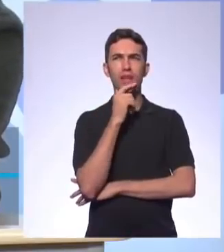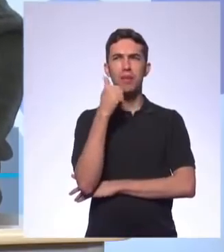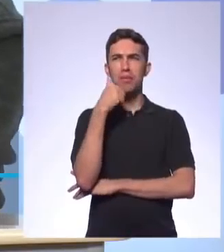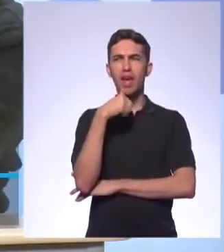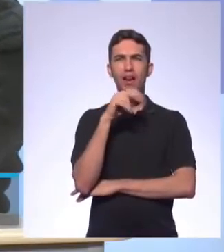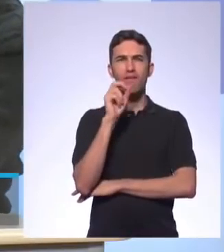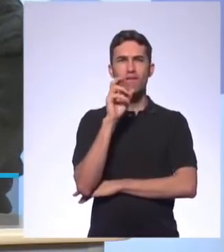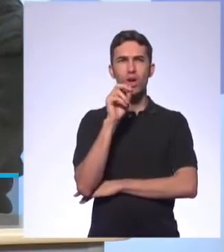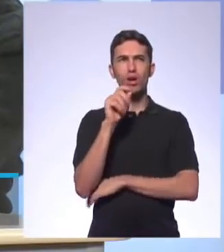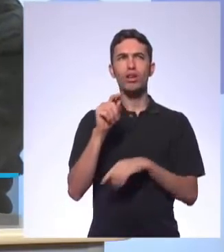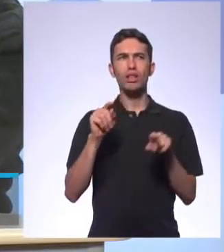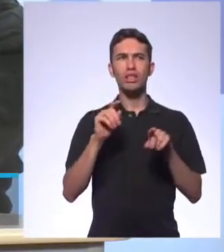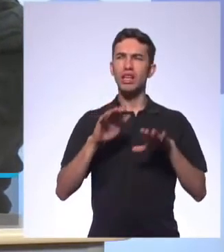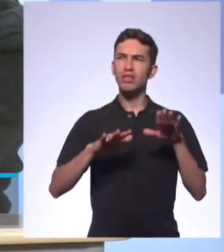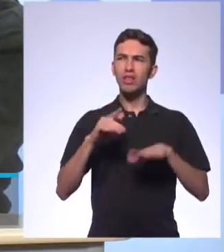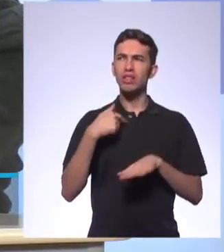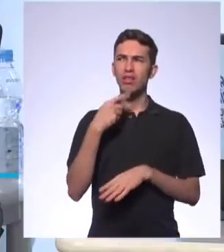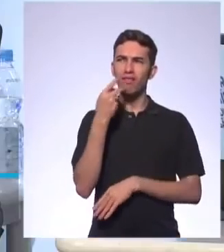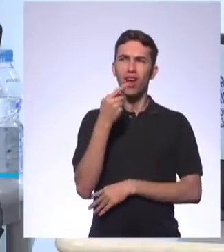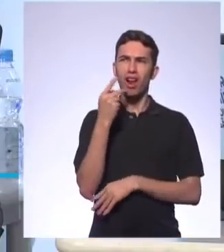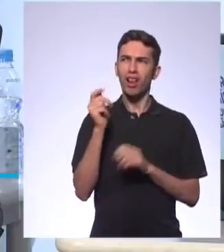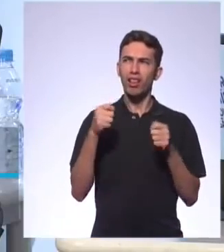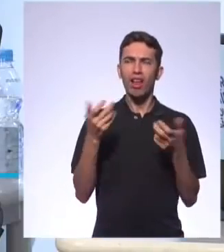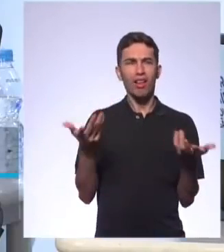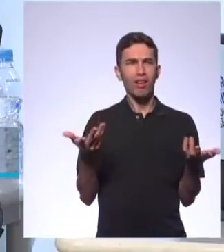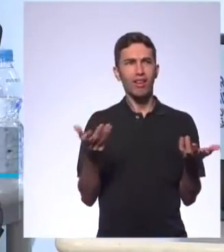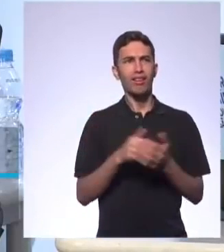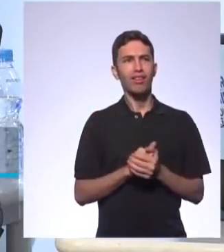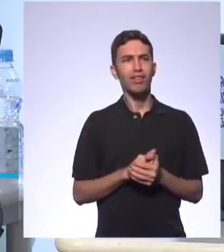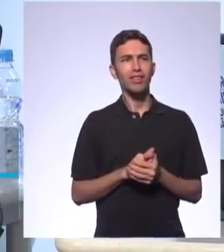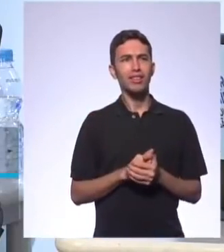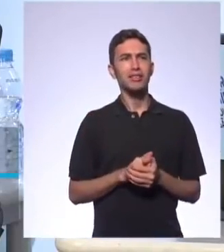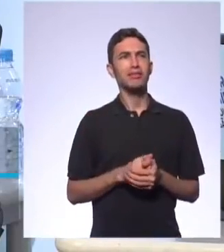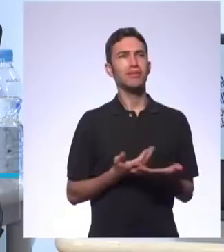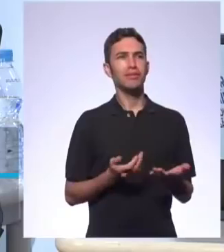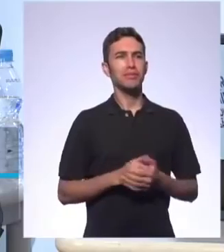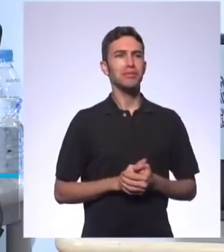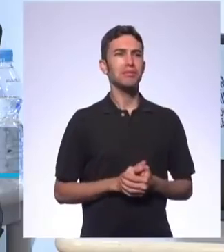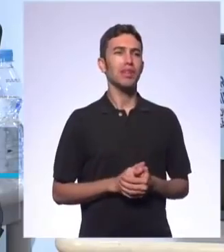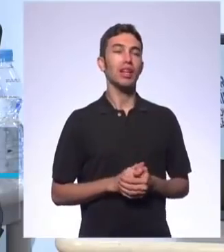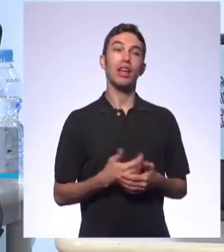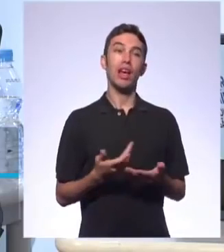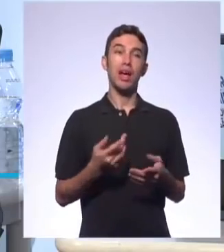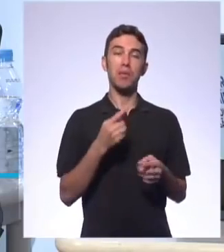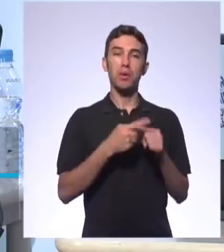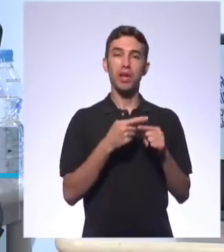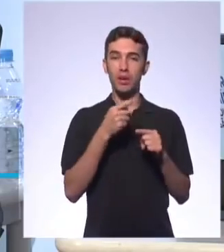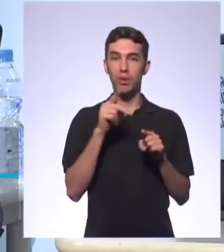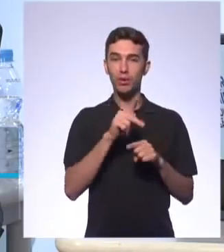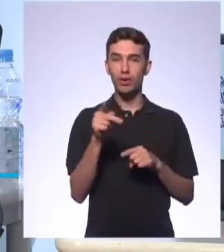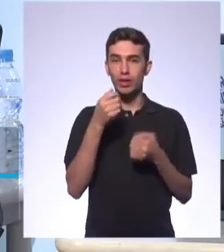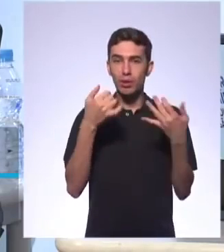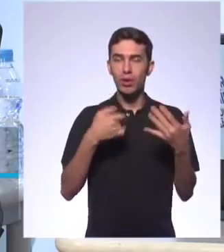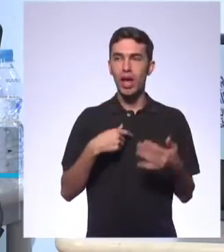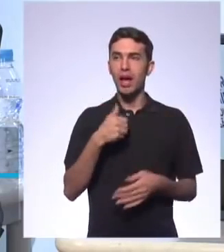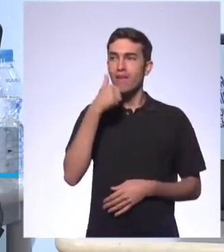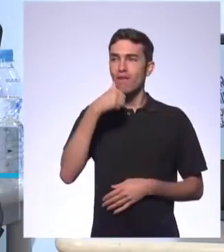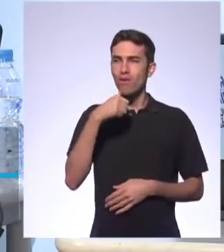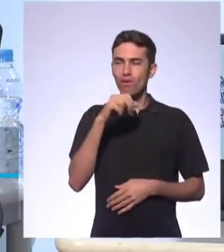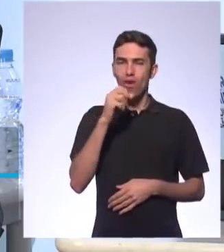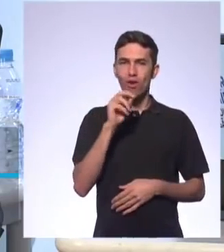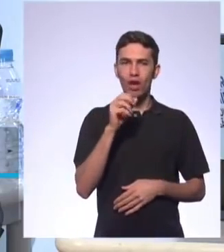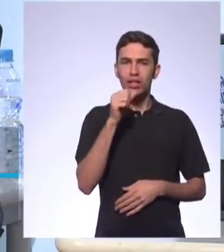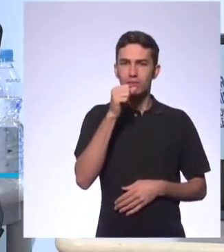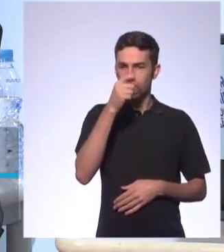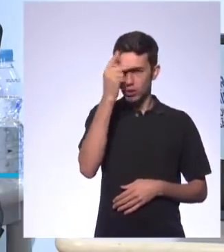não poderia falar assim? Então, alguma professora colocou aqui agora assim, as pessoas mais velhas não falam muito assim. Eu tenho muitos amigos